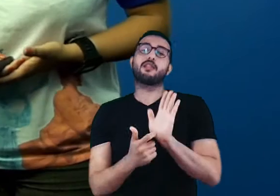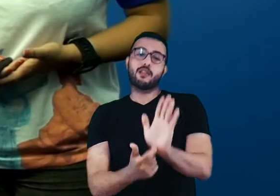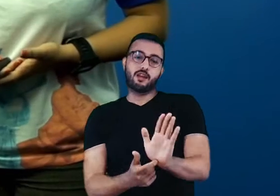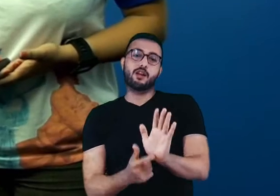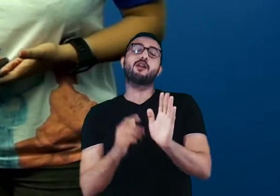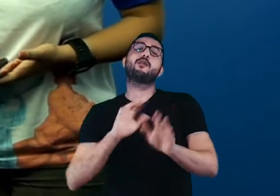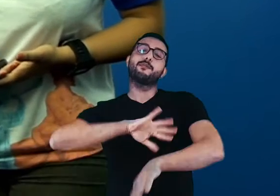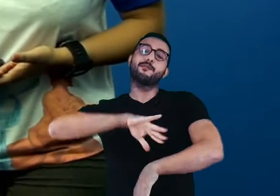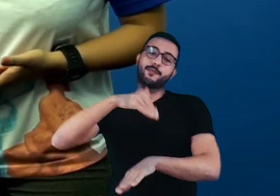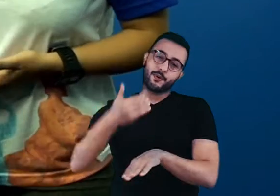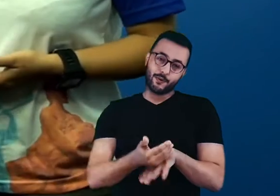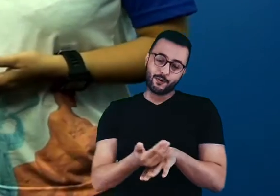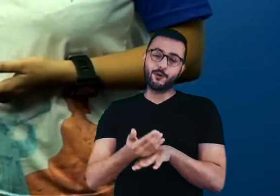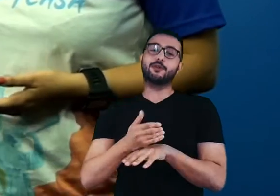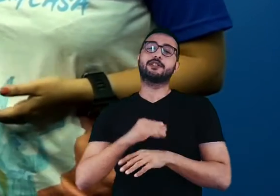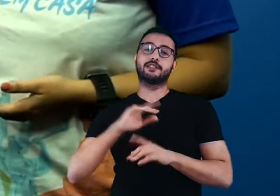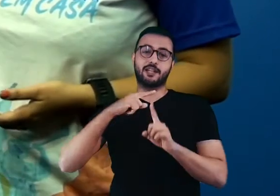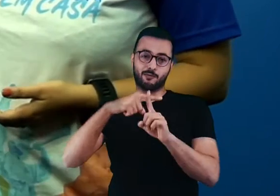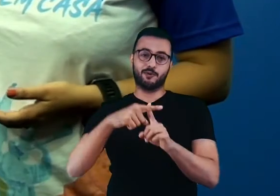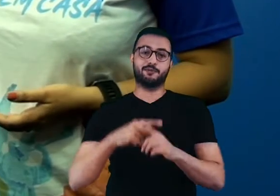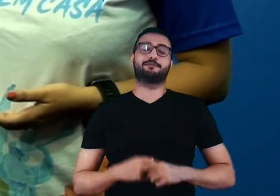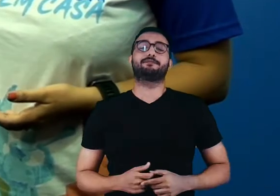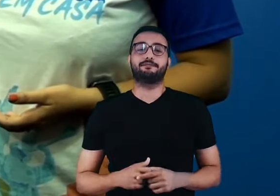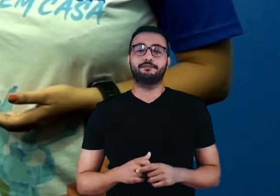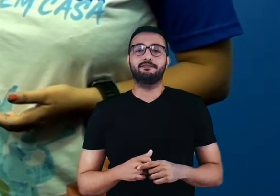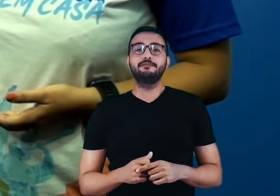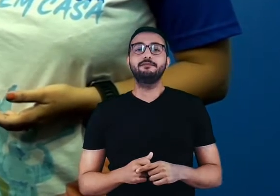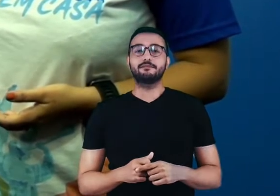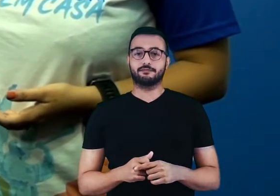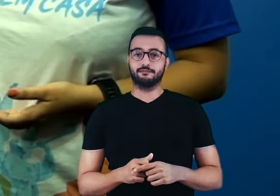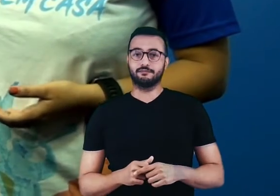nosso Monte das Tabocas.